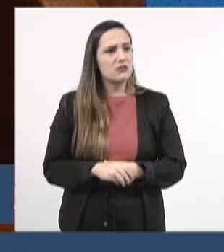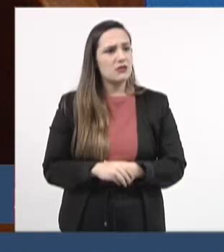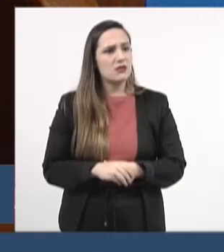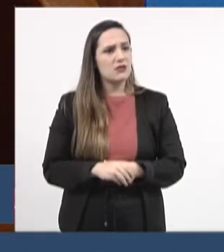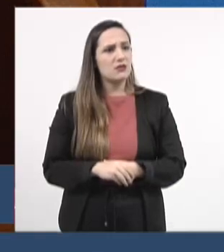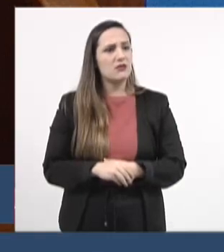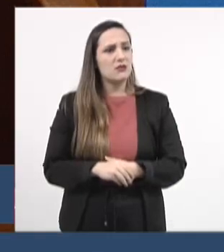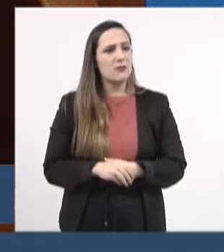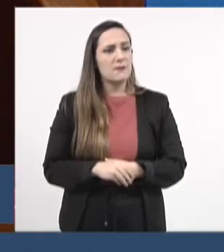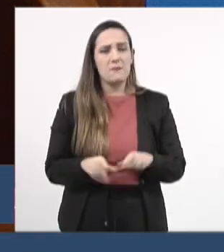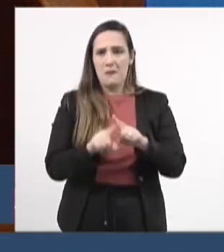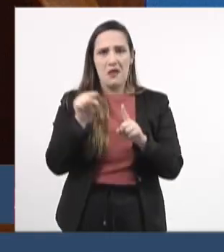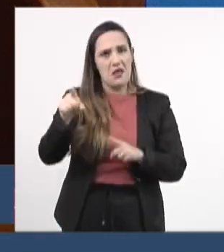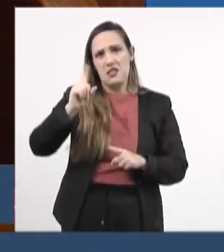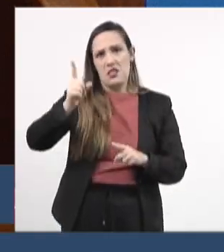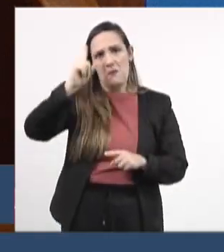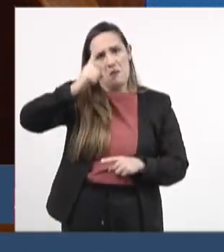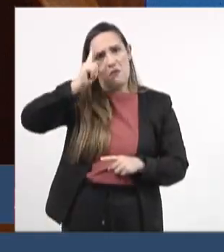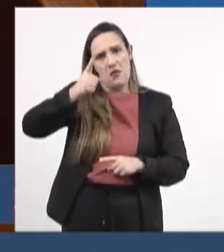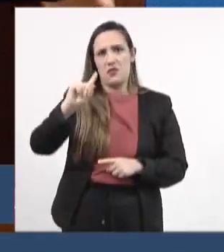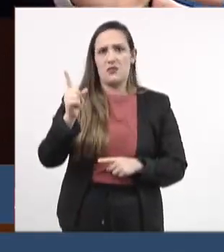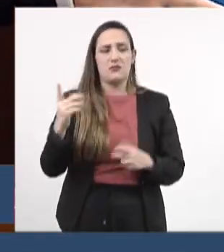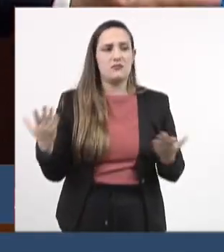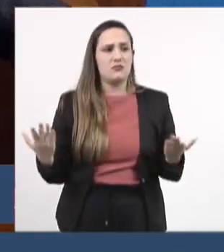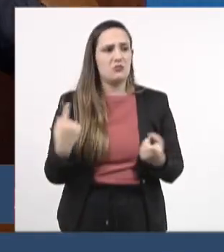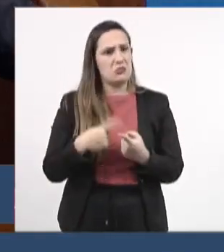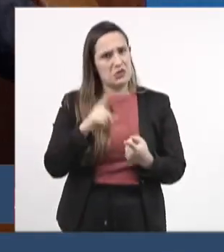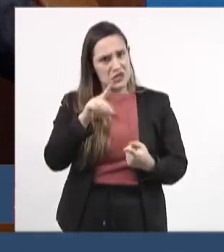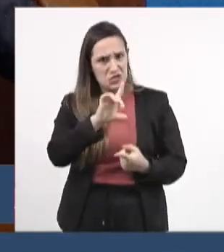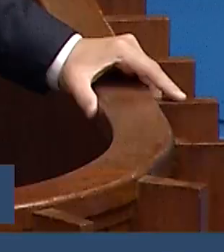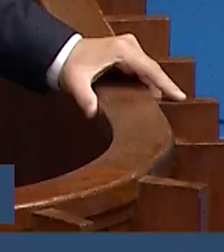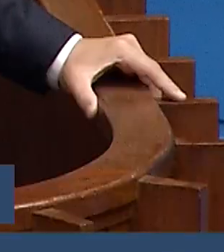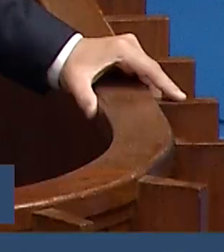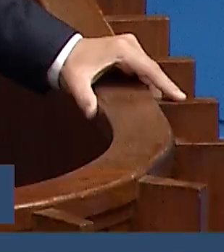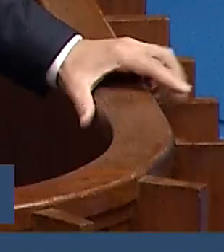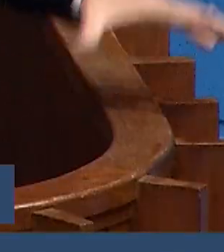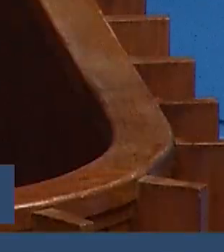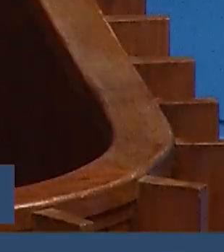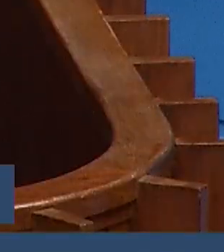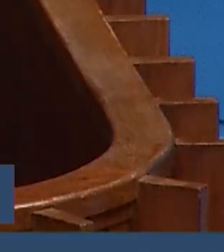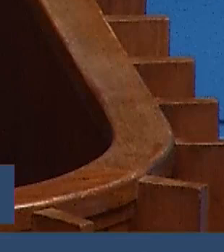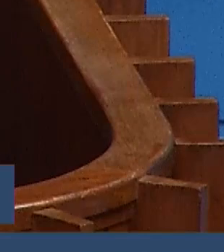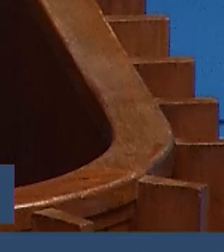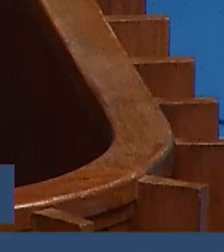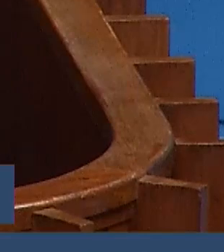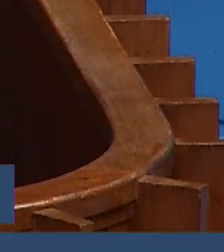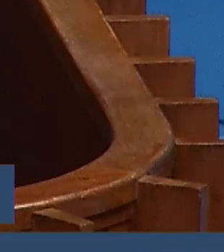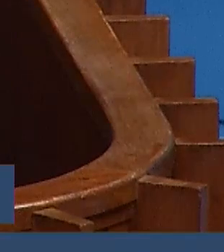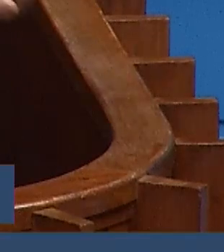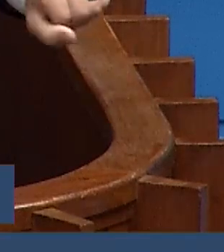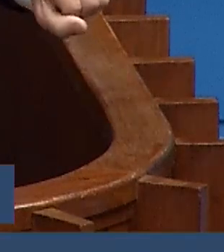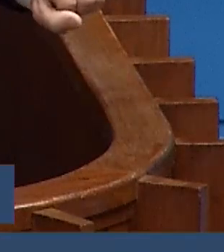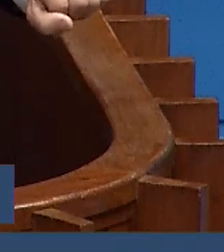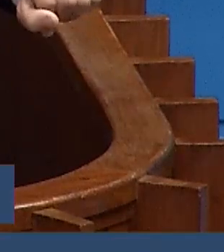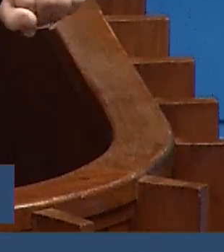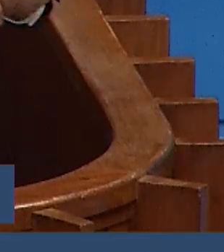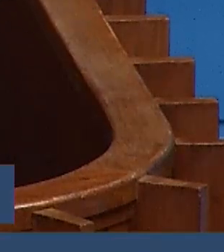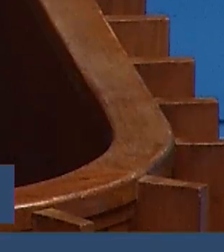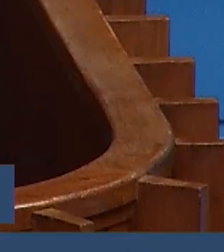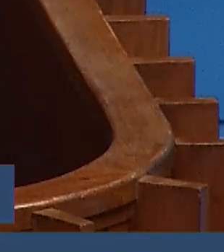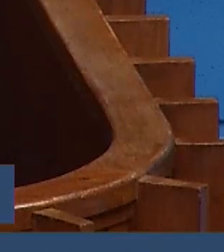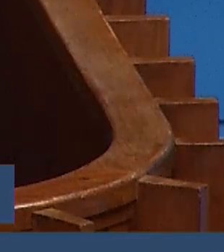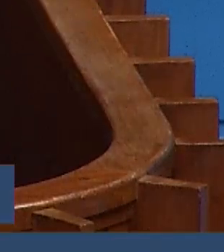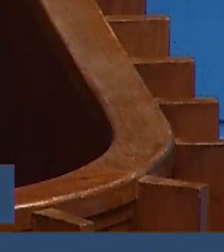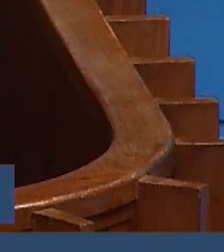não é ditador, mas é porque ele é de direita. Quando o Bolsonaro foi lá beijar a mão